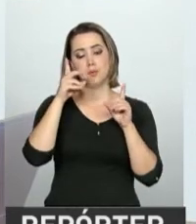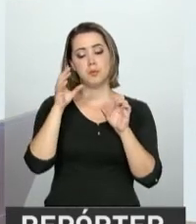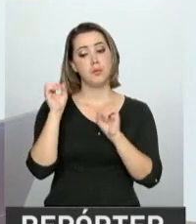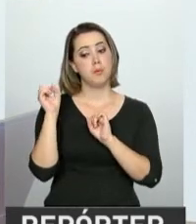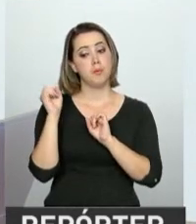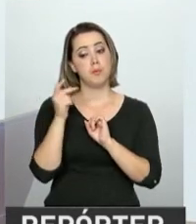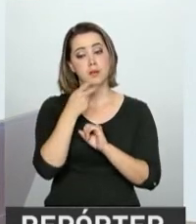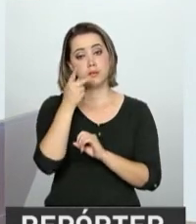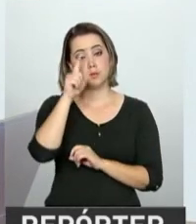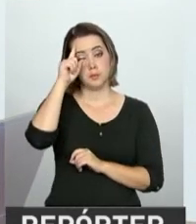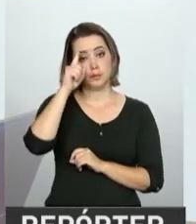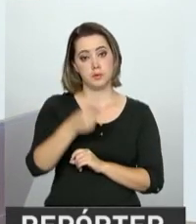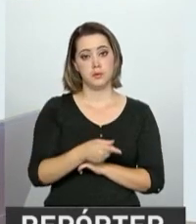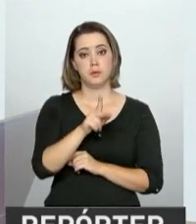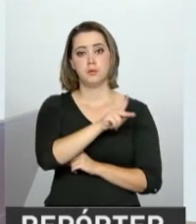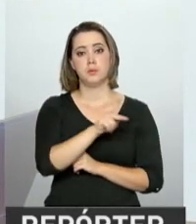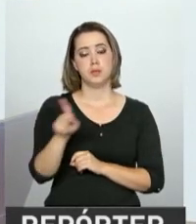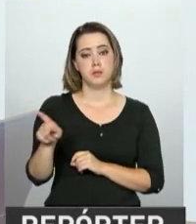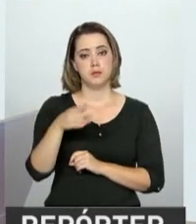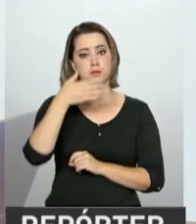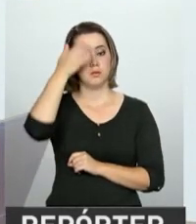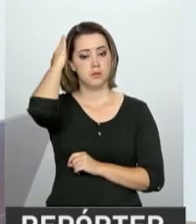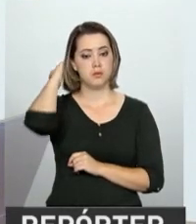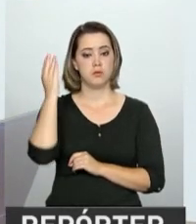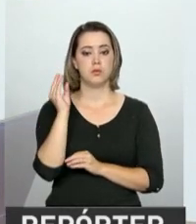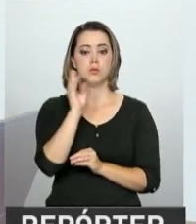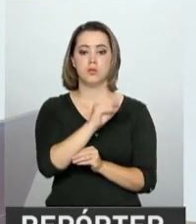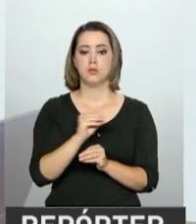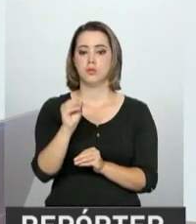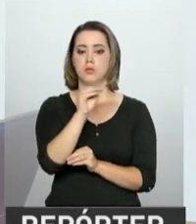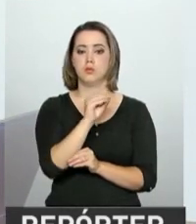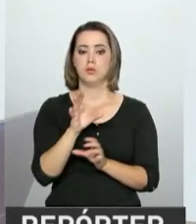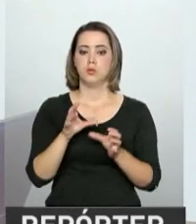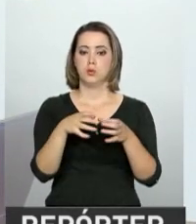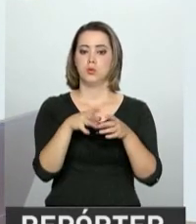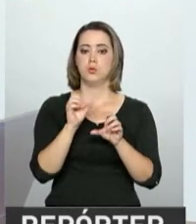orientação do presidente preservar as áreas de educação e saúde.